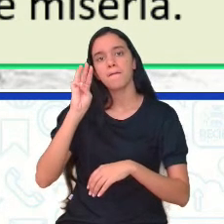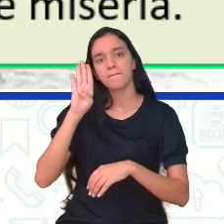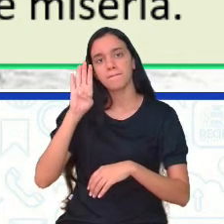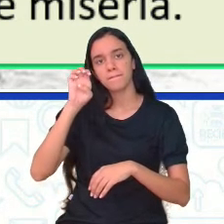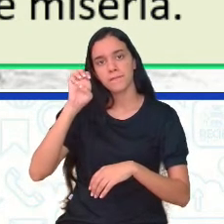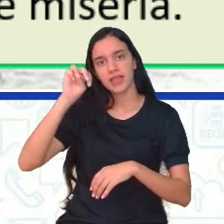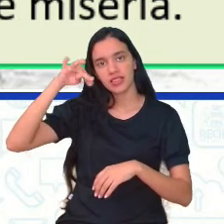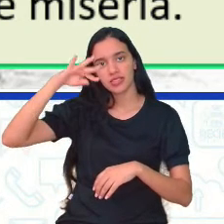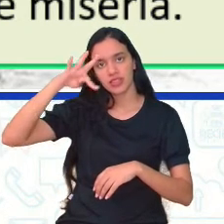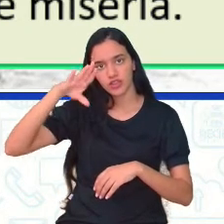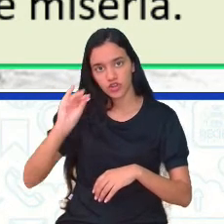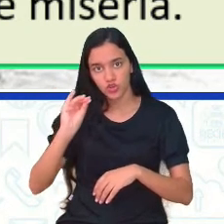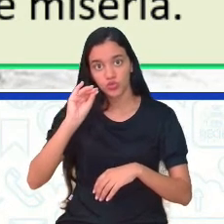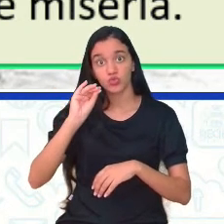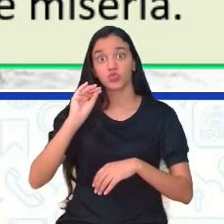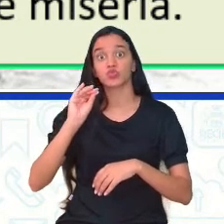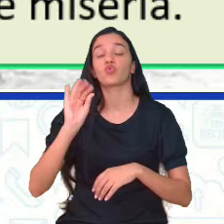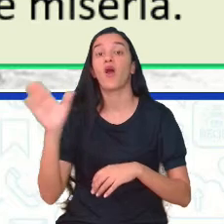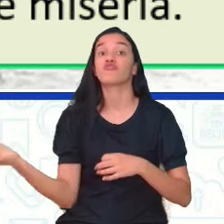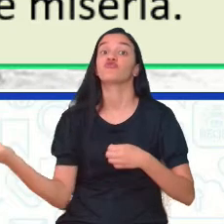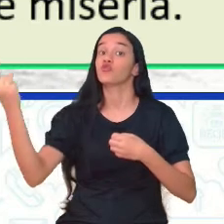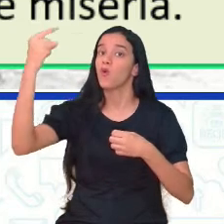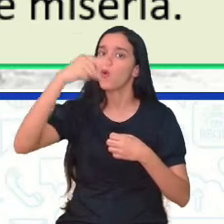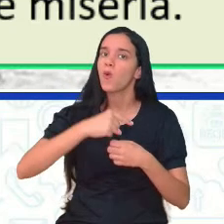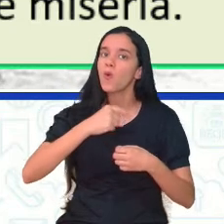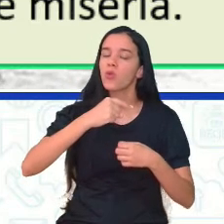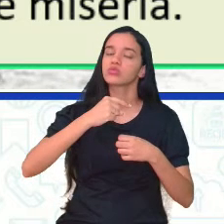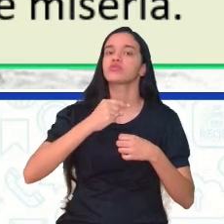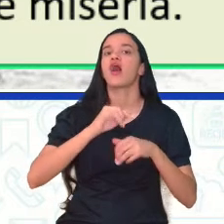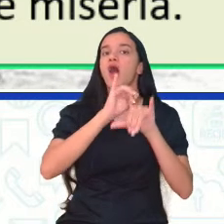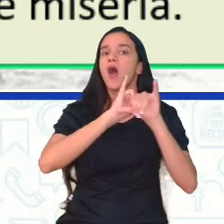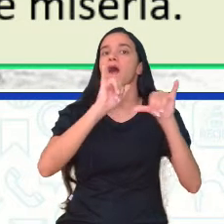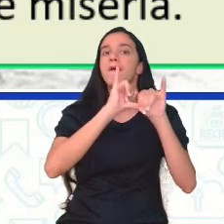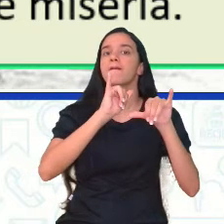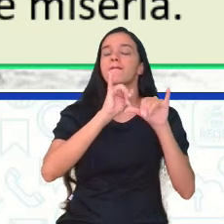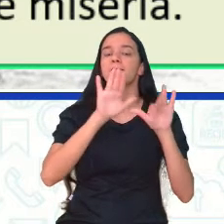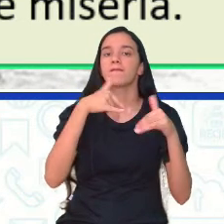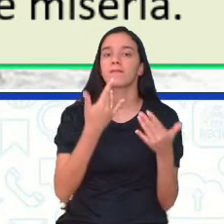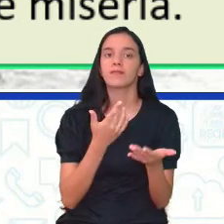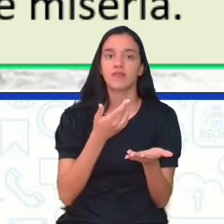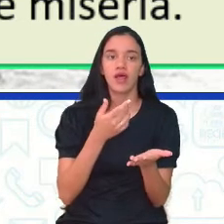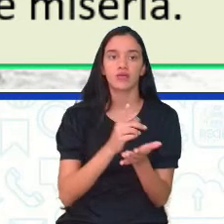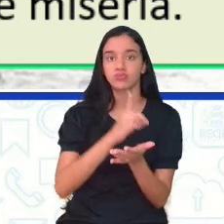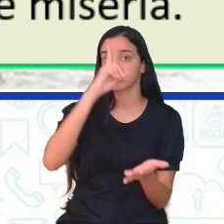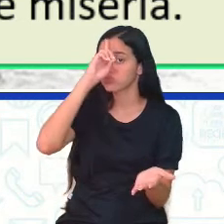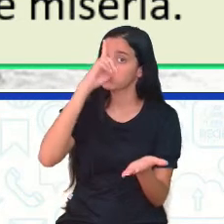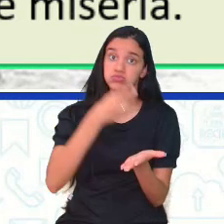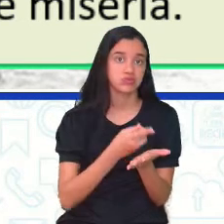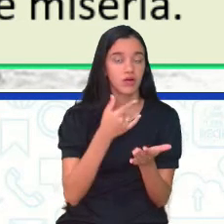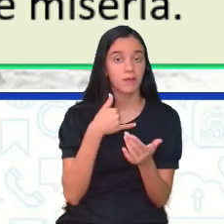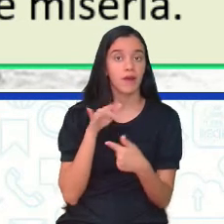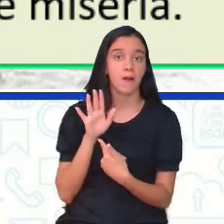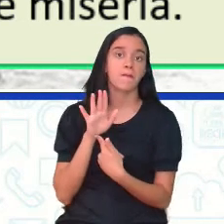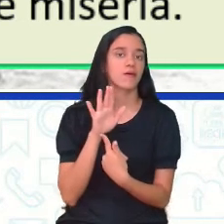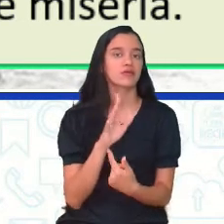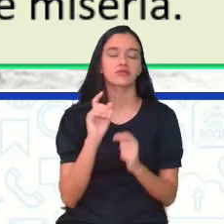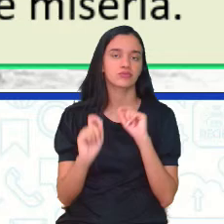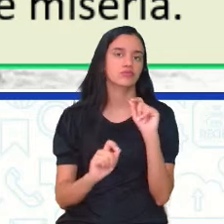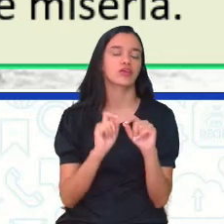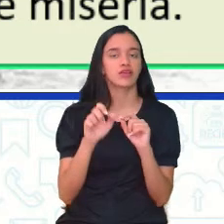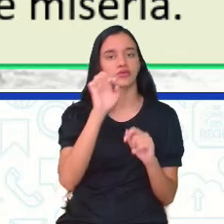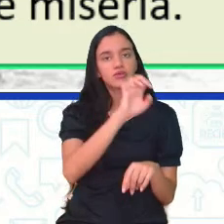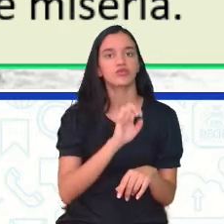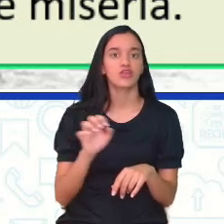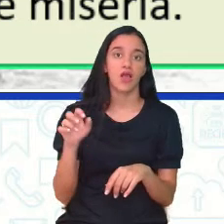vai retornar em uma outra campanha, né, contra a Etiópia para dominar aquele território, para mostrar, né, que o